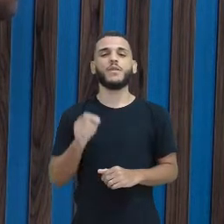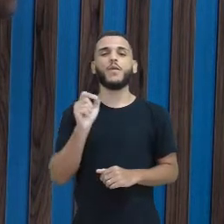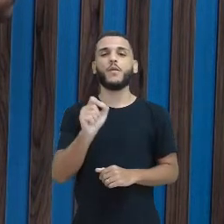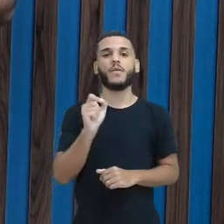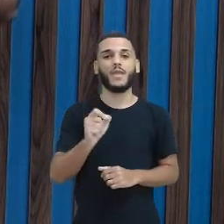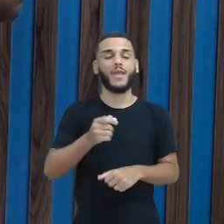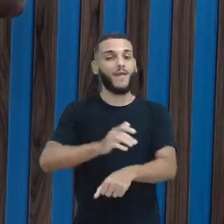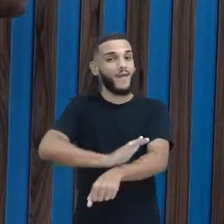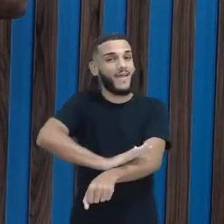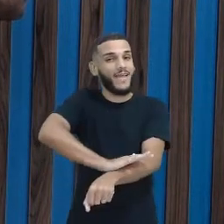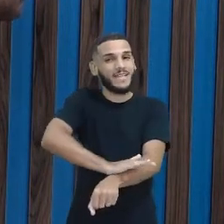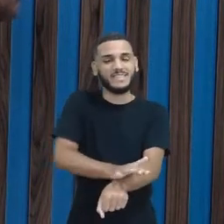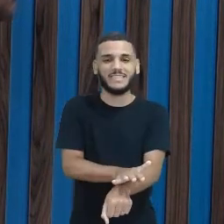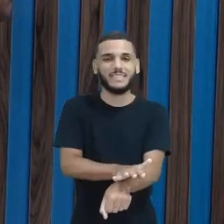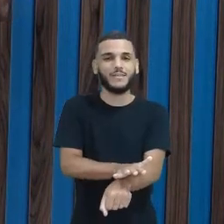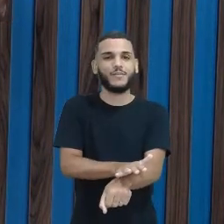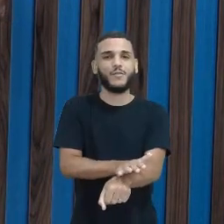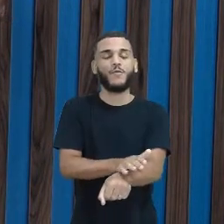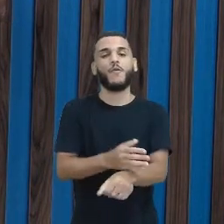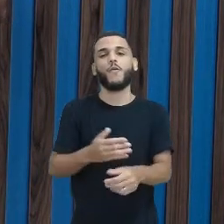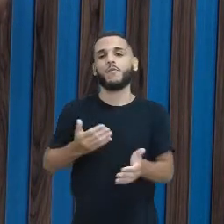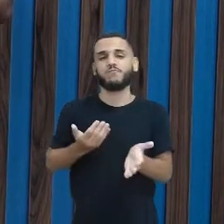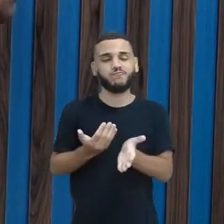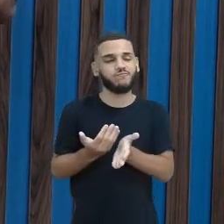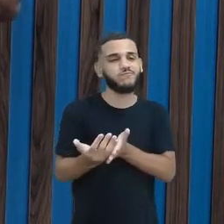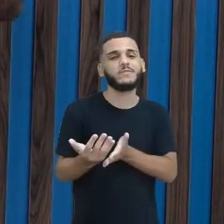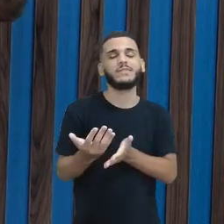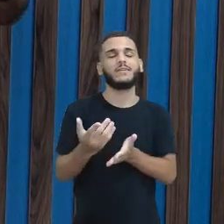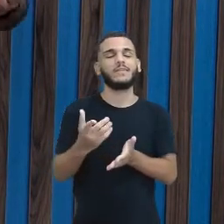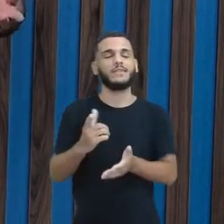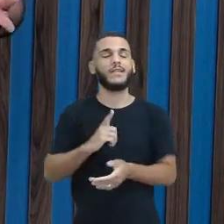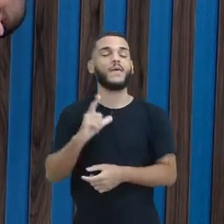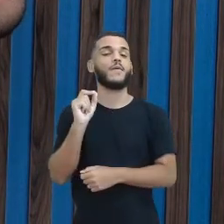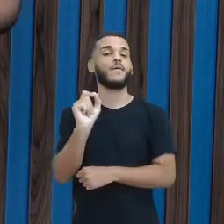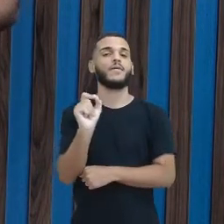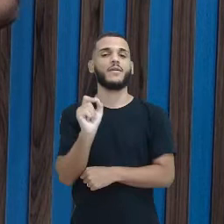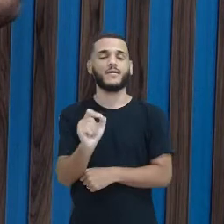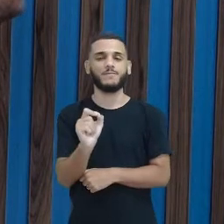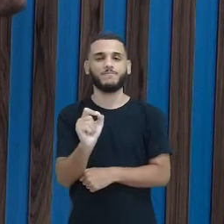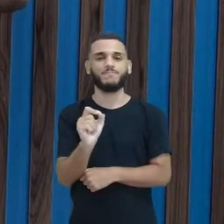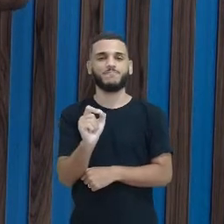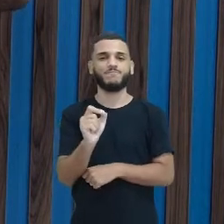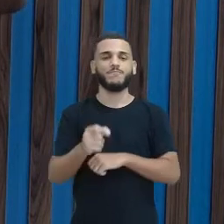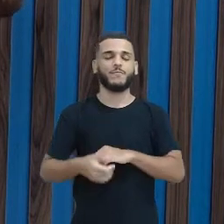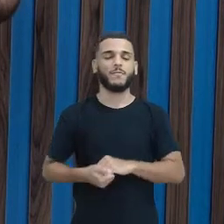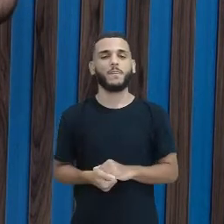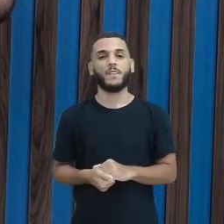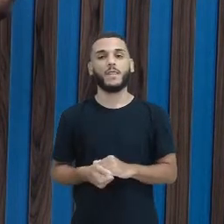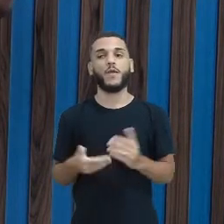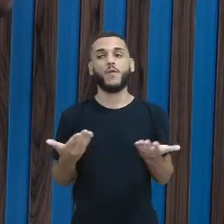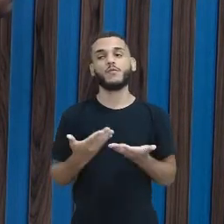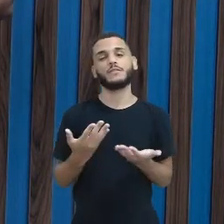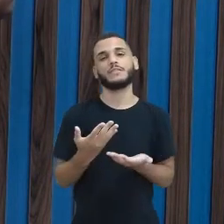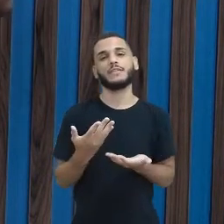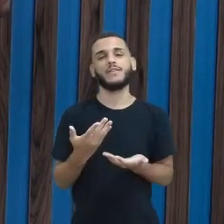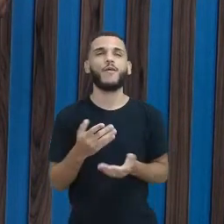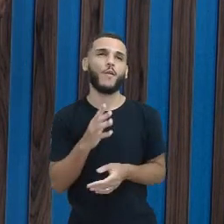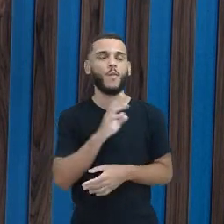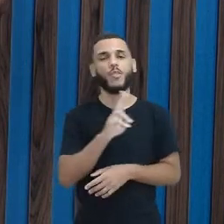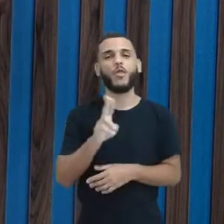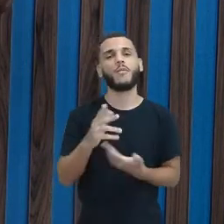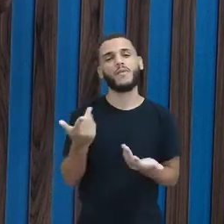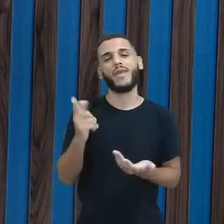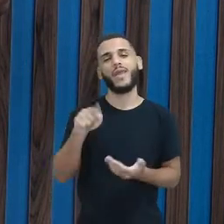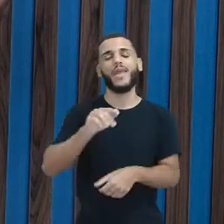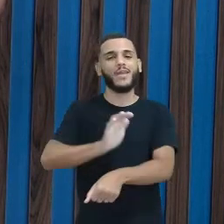do racismo, ela foi se perpetuando, dando origem, inclusive, ao que hoje a gente conhece como